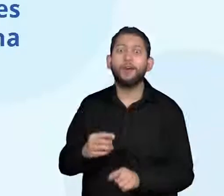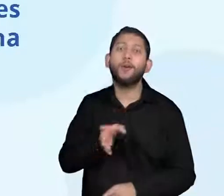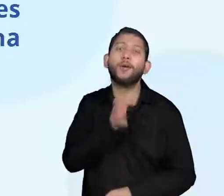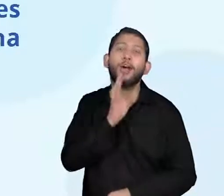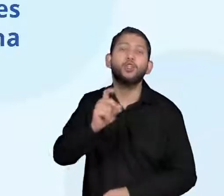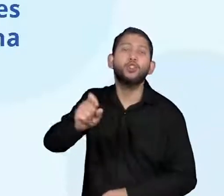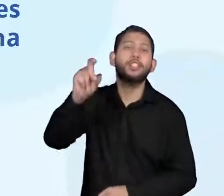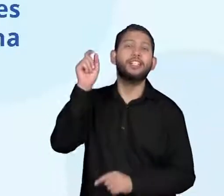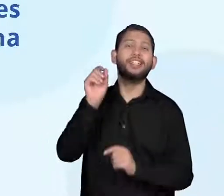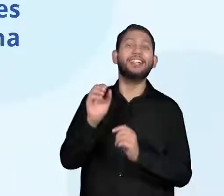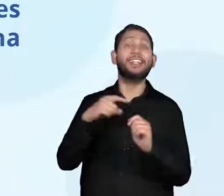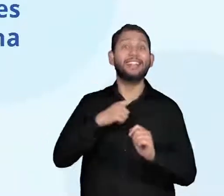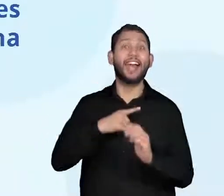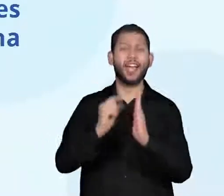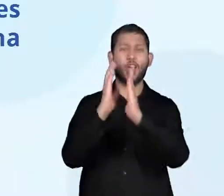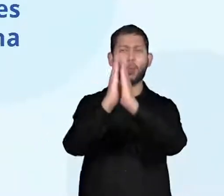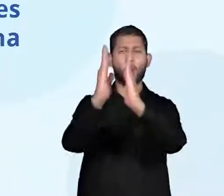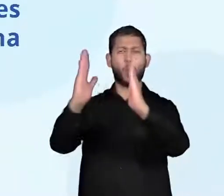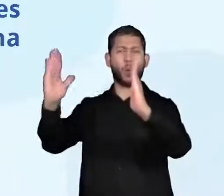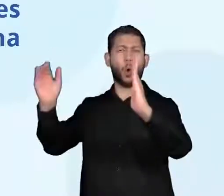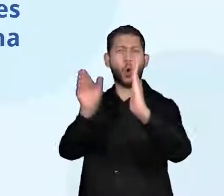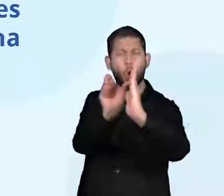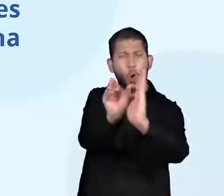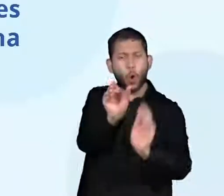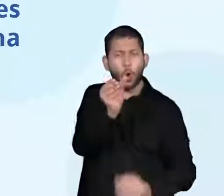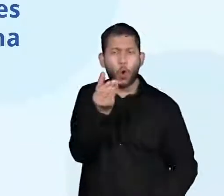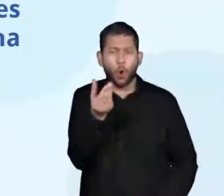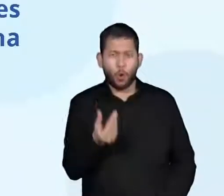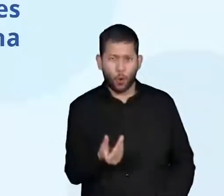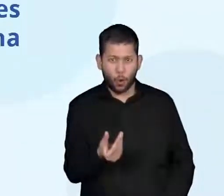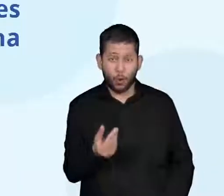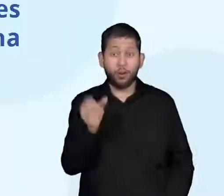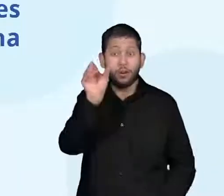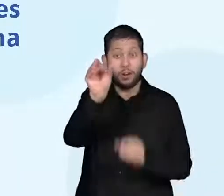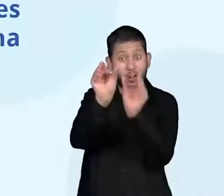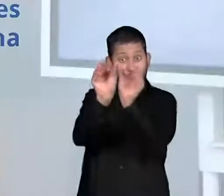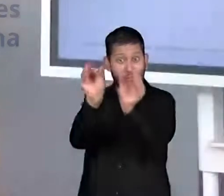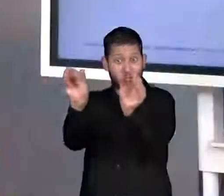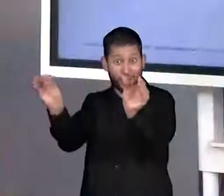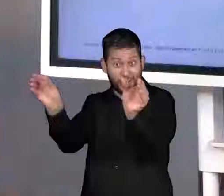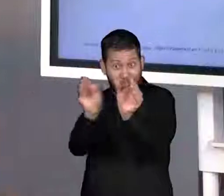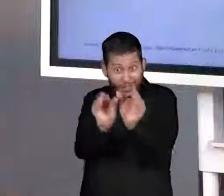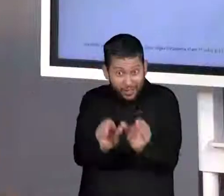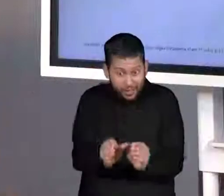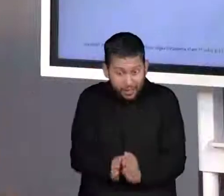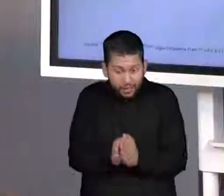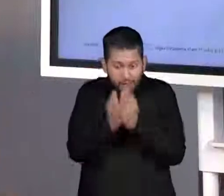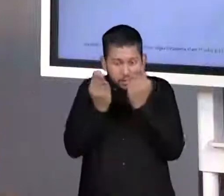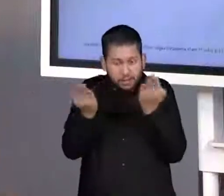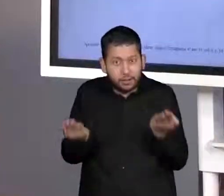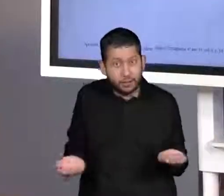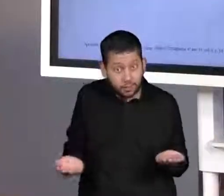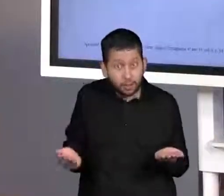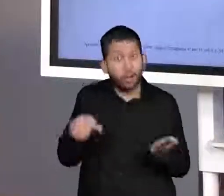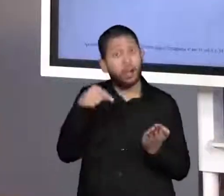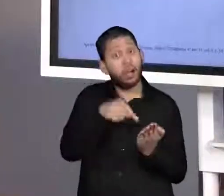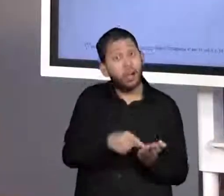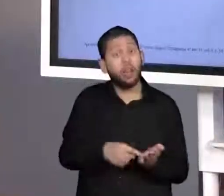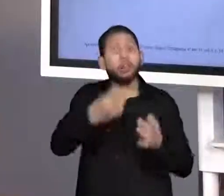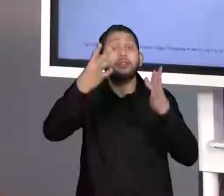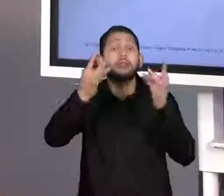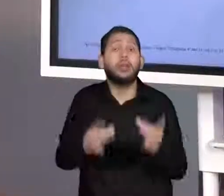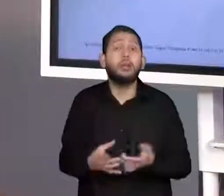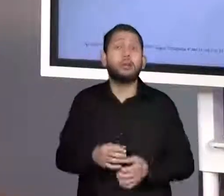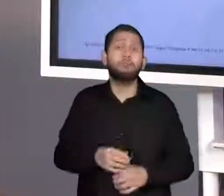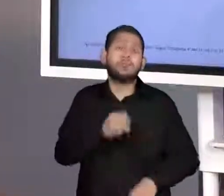Então, tudo bem. Todo verbete ele tem um objetivo, que é informar, trazer uma informação de algo